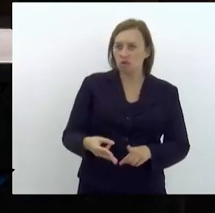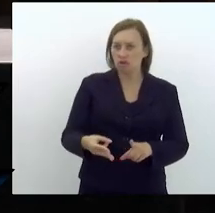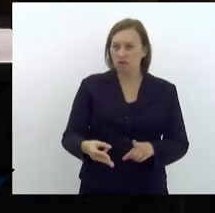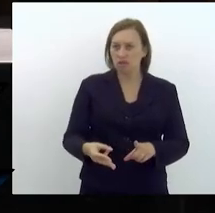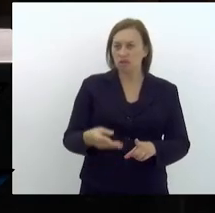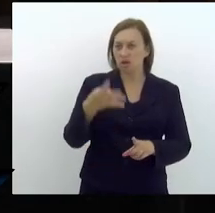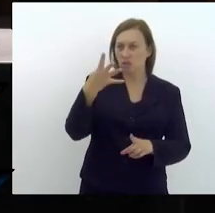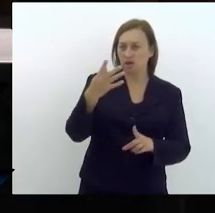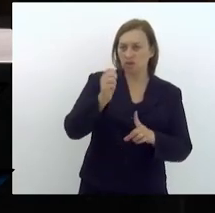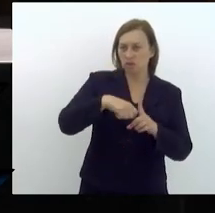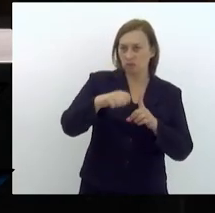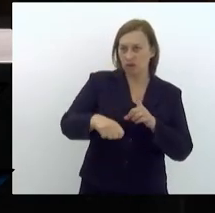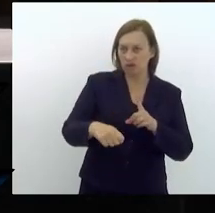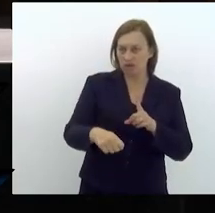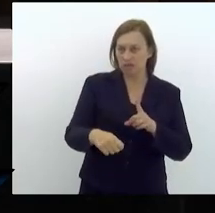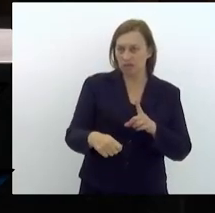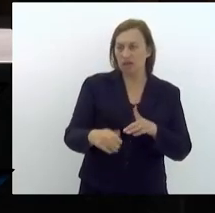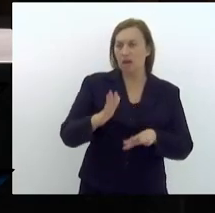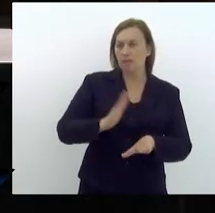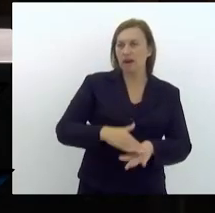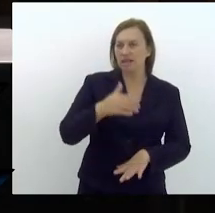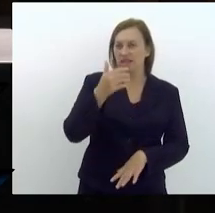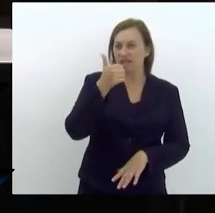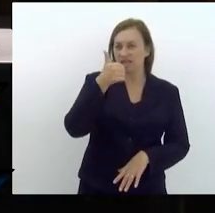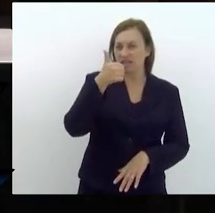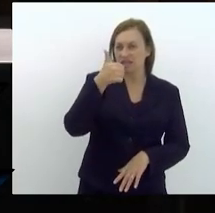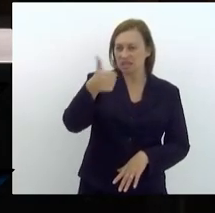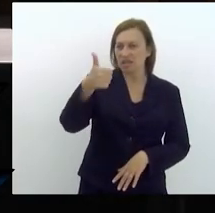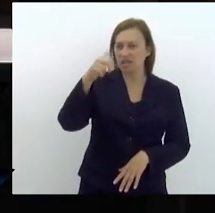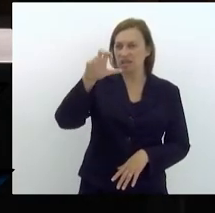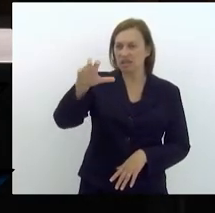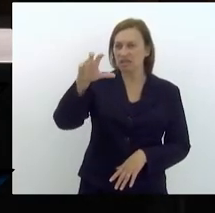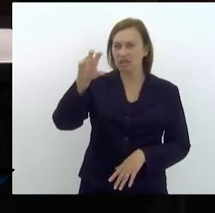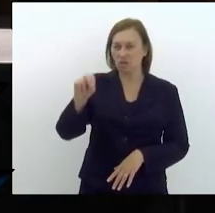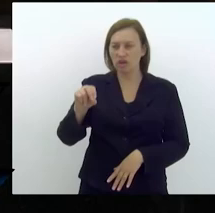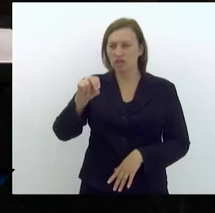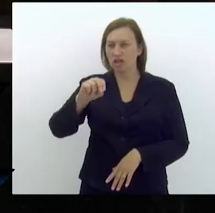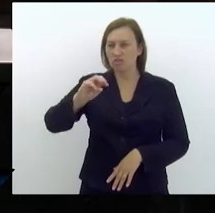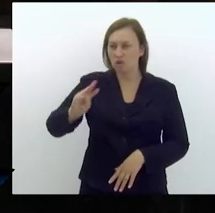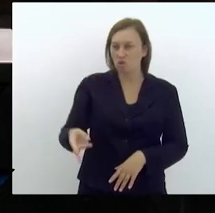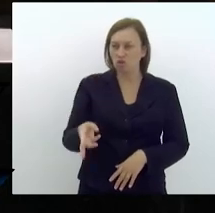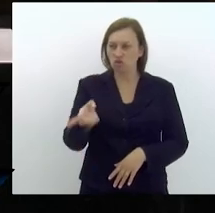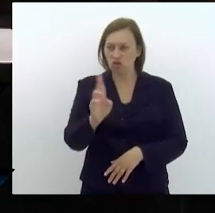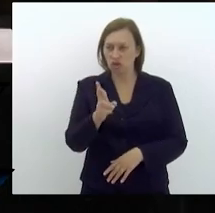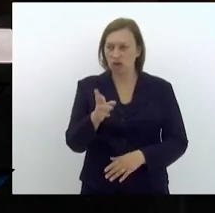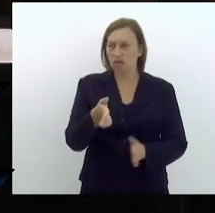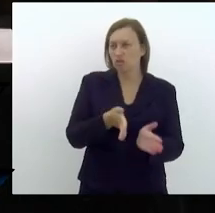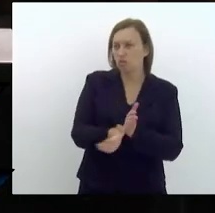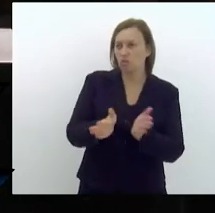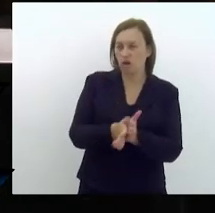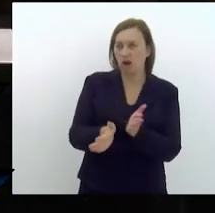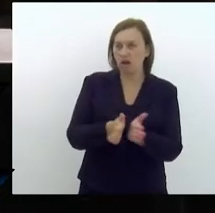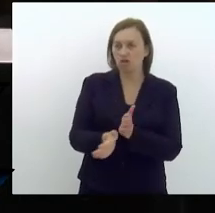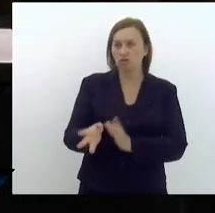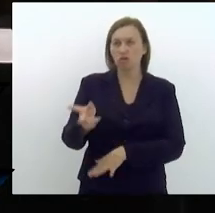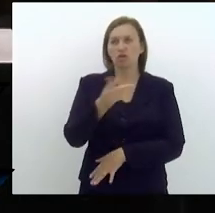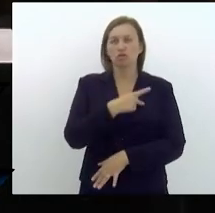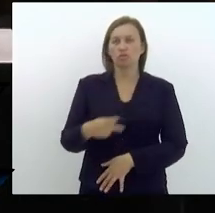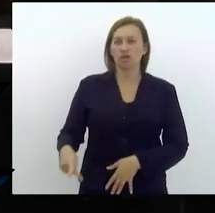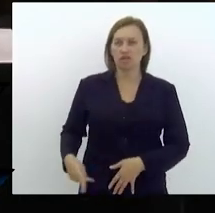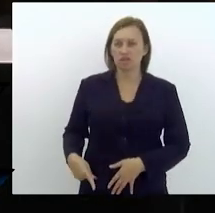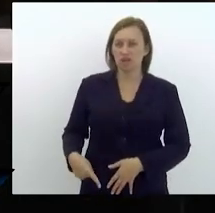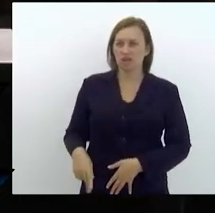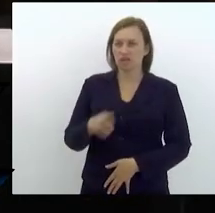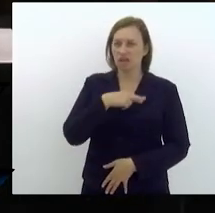nós vamos chegar a mais de 150 milhões de reais com gasto do Presidente da República